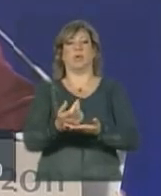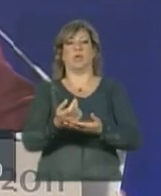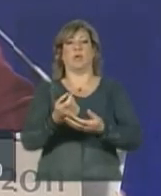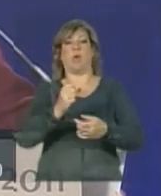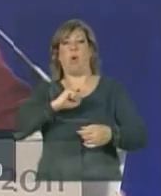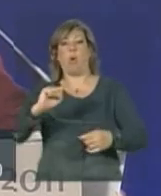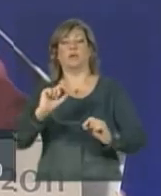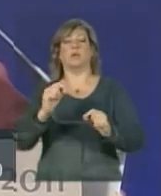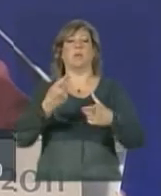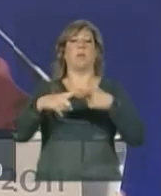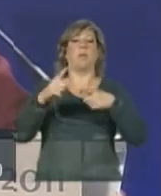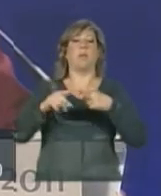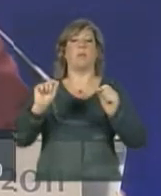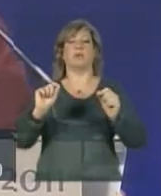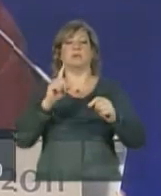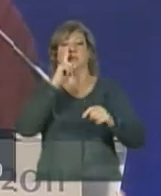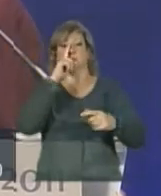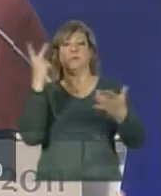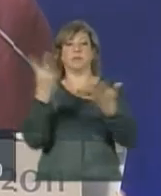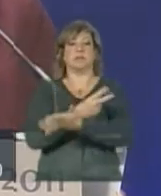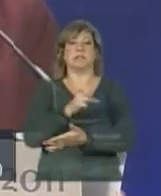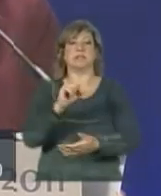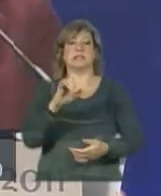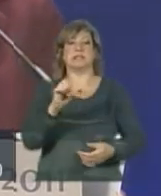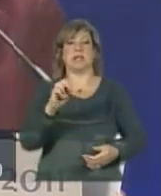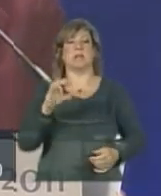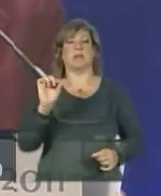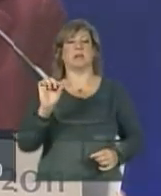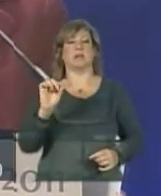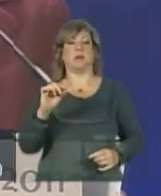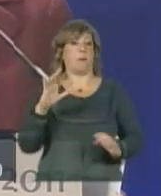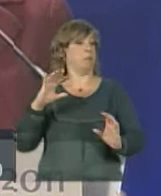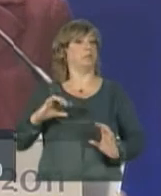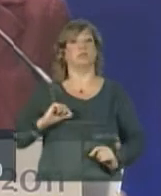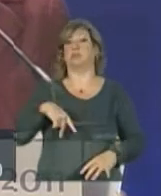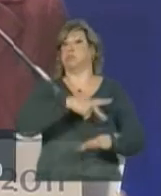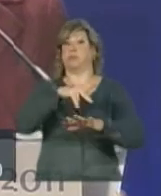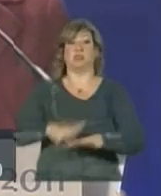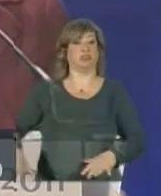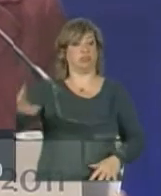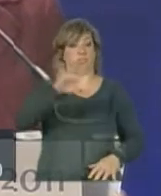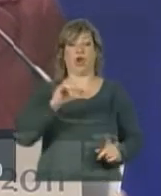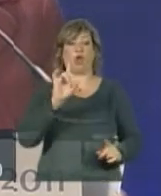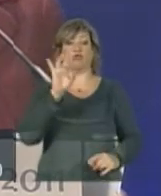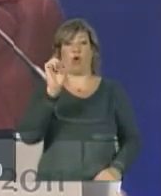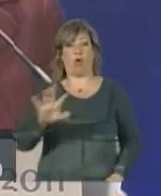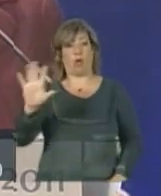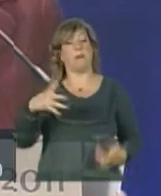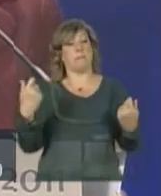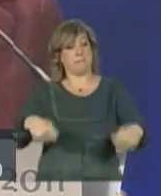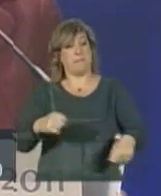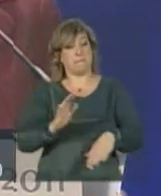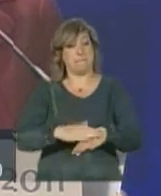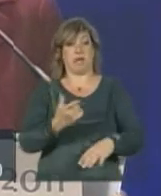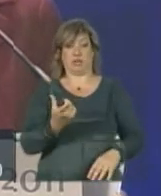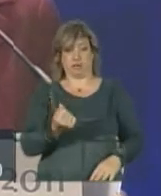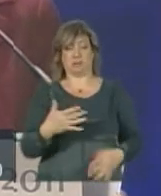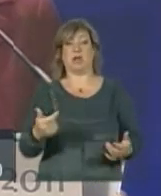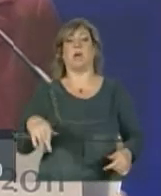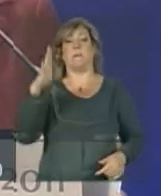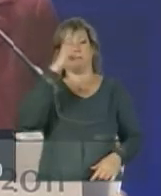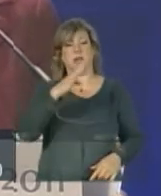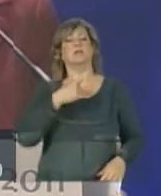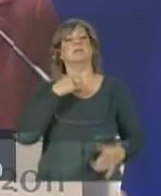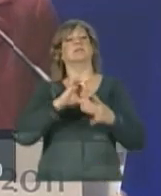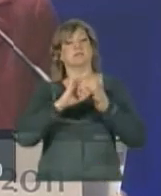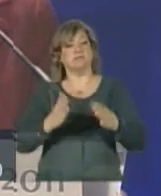risco sistêmico de todos os países, e não só da União Europeia, era importante que tivesse mais recursos. O Brasil se